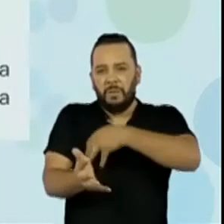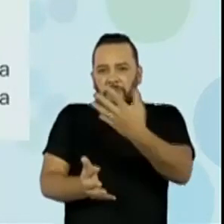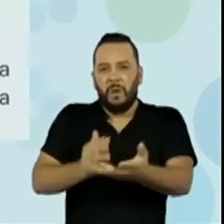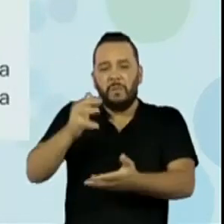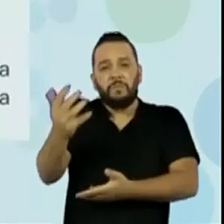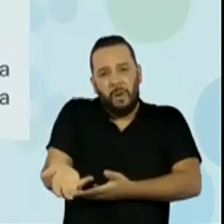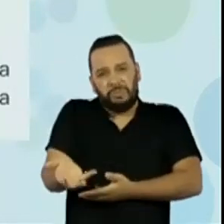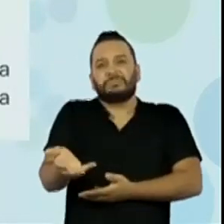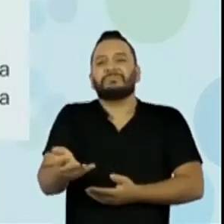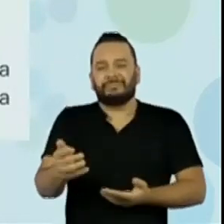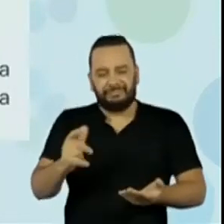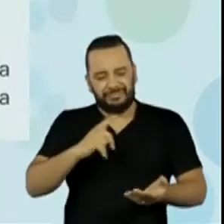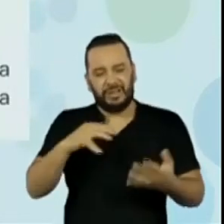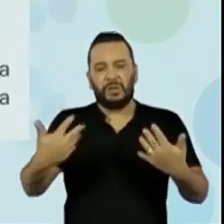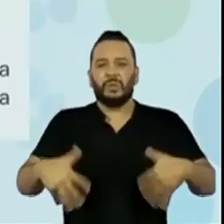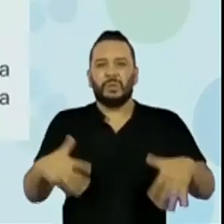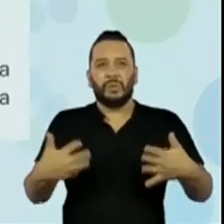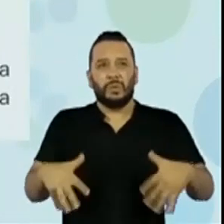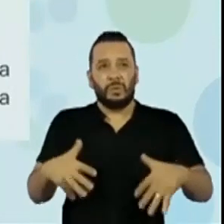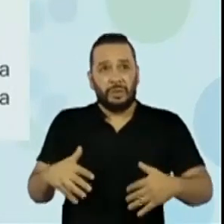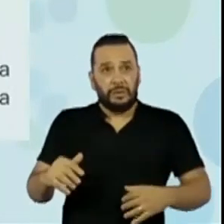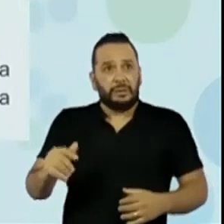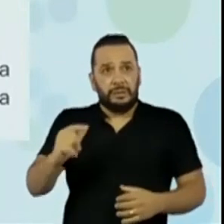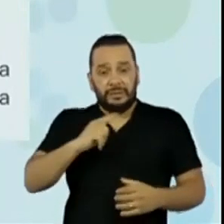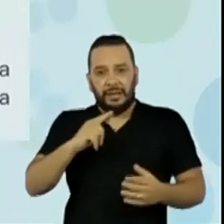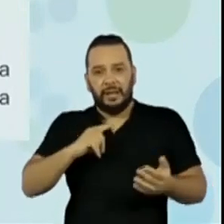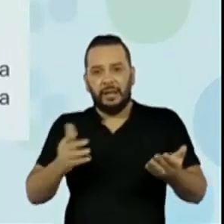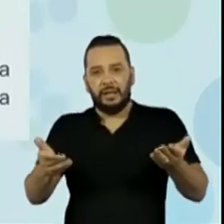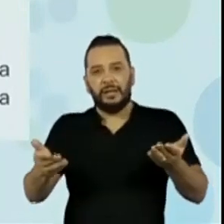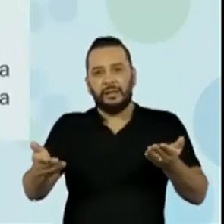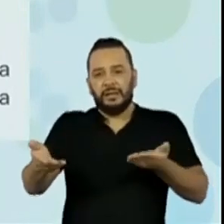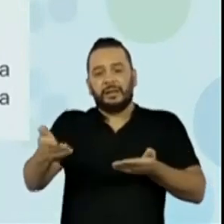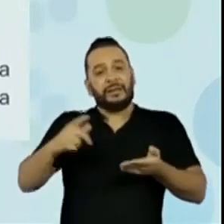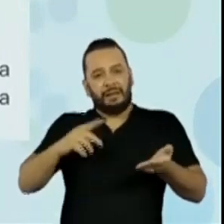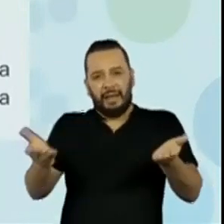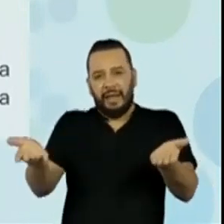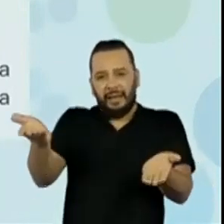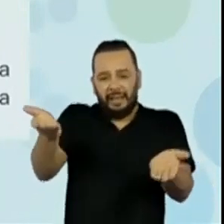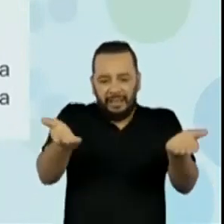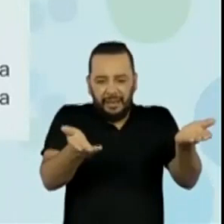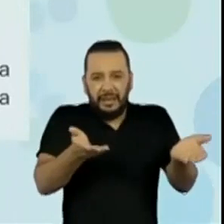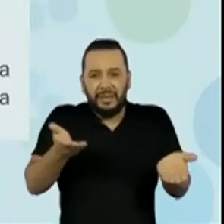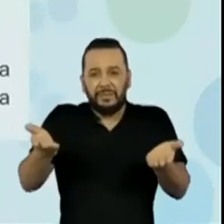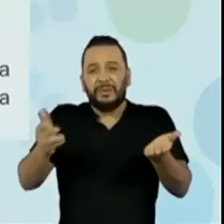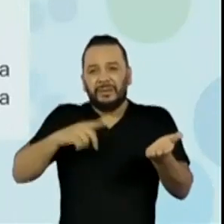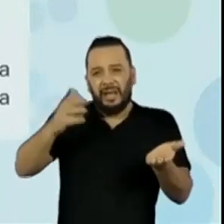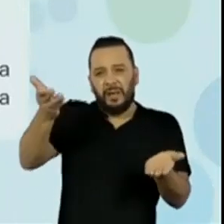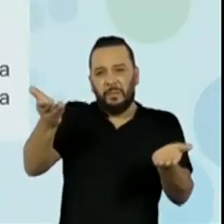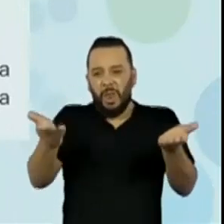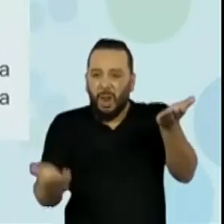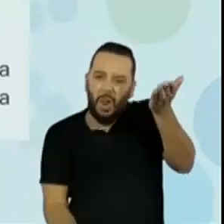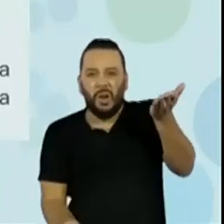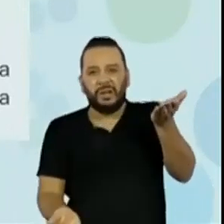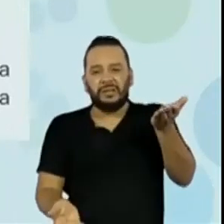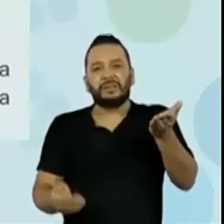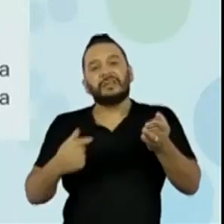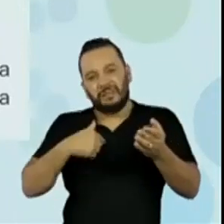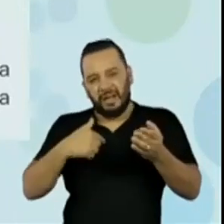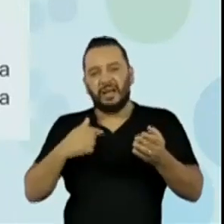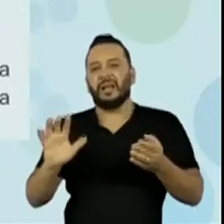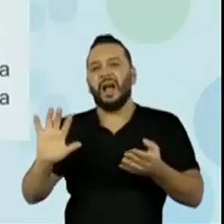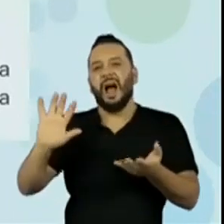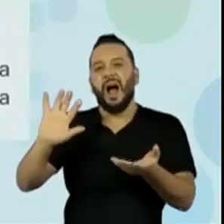A harmonia, popularmente conhecida como equilíbrio ecológico, está sendo perturbada e as consequências são